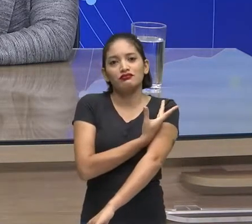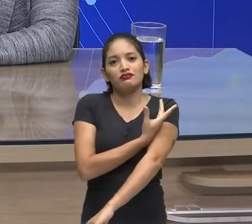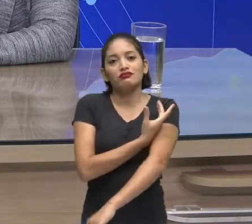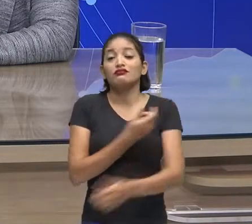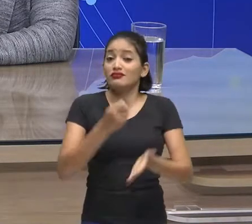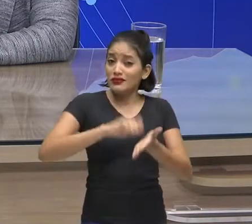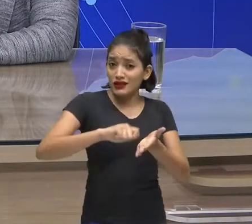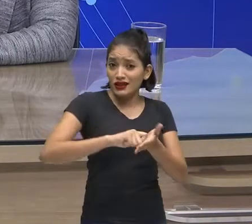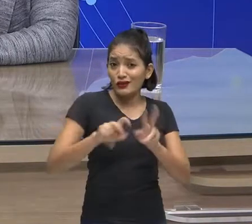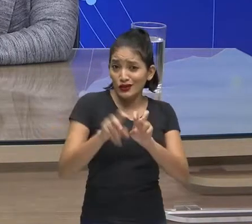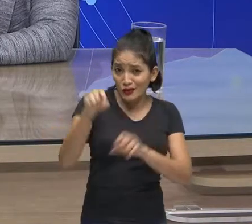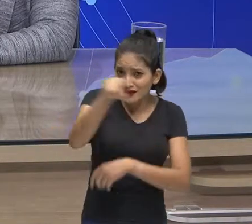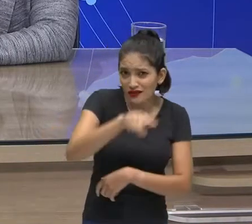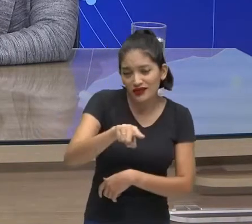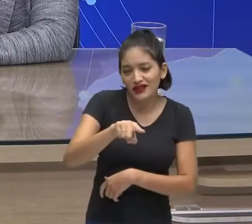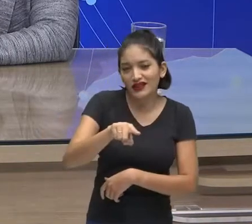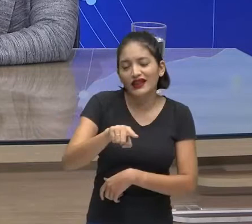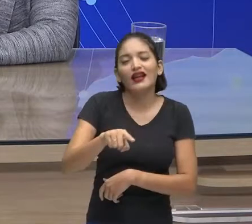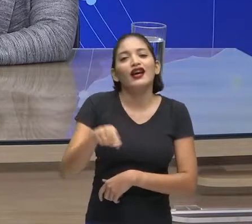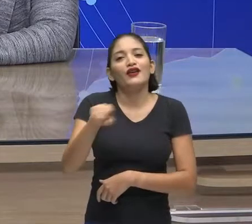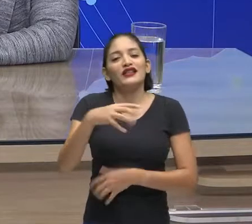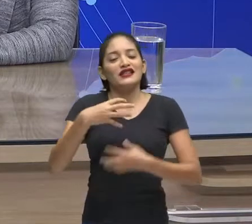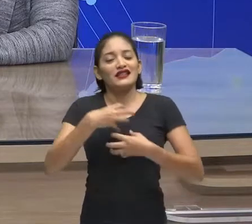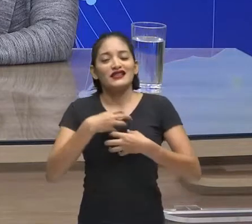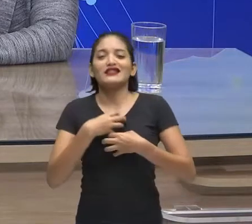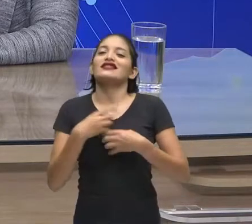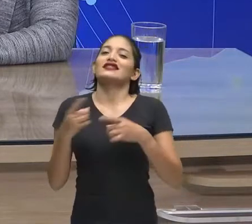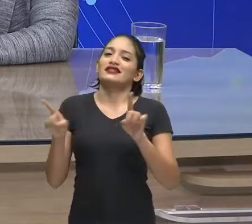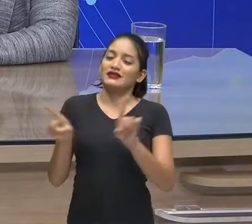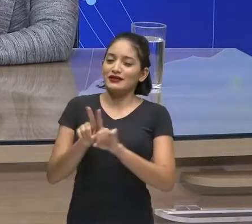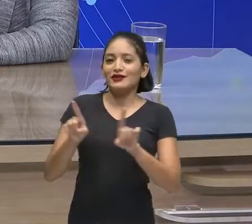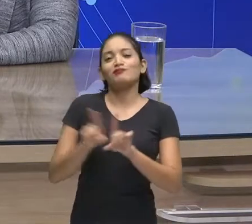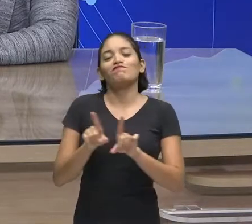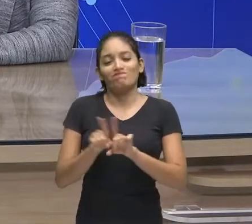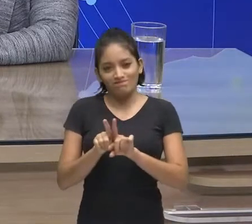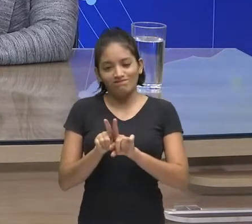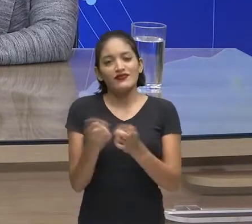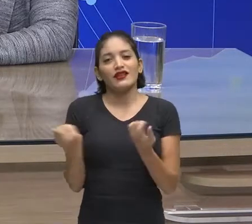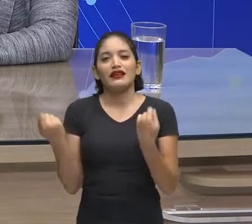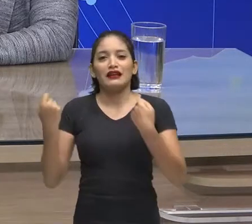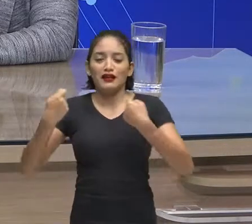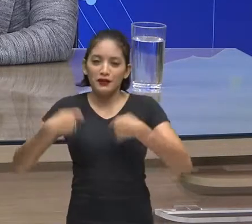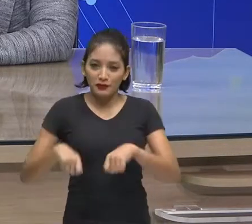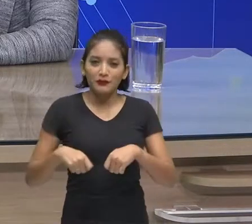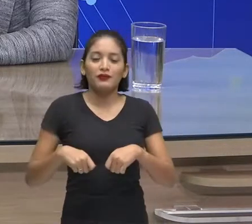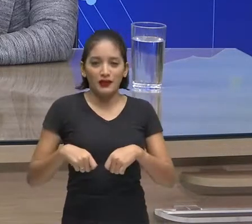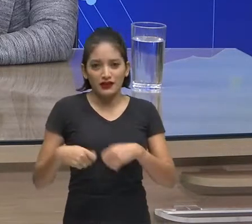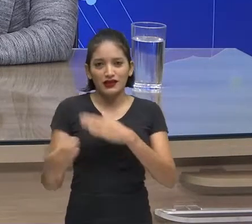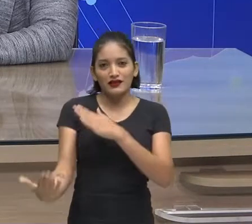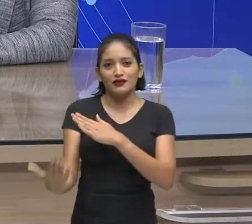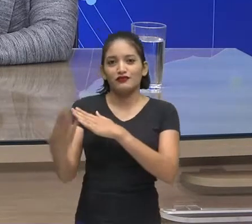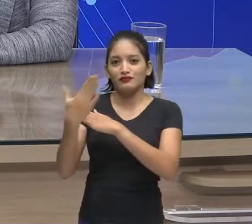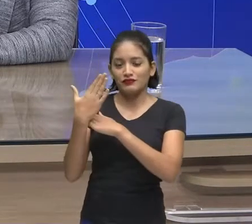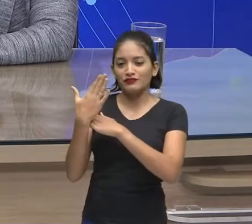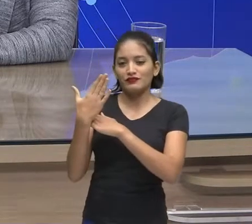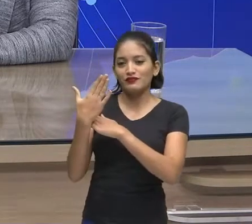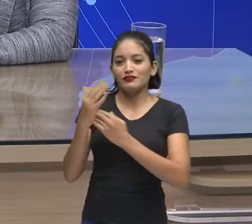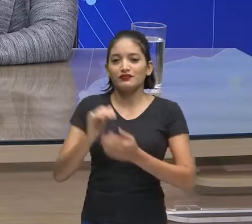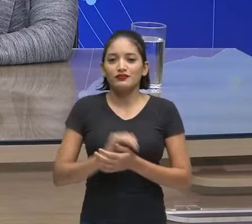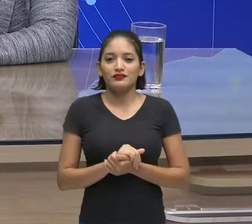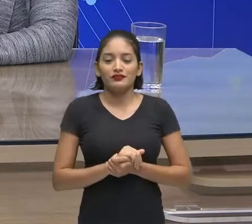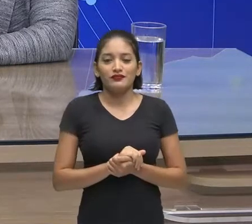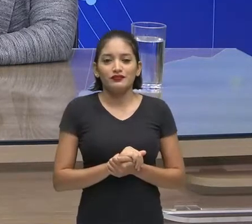sobre você. Você vai ver o quanto também é uma possibilidade de ajuda. Né?